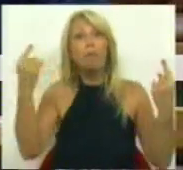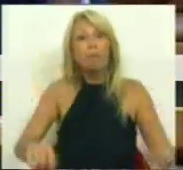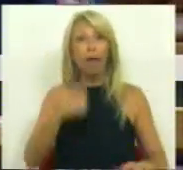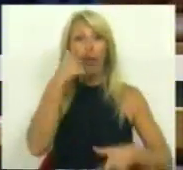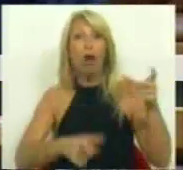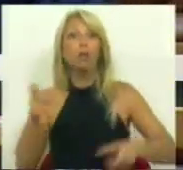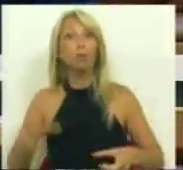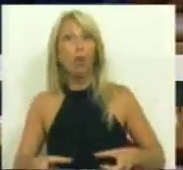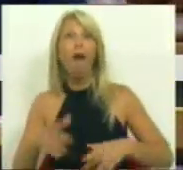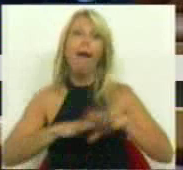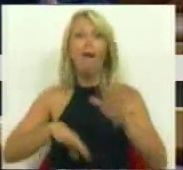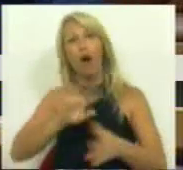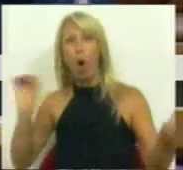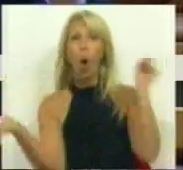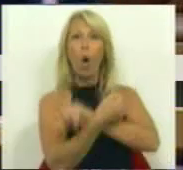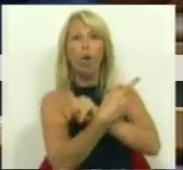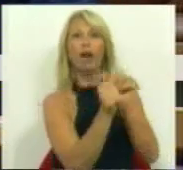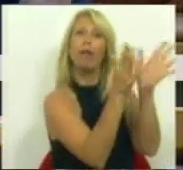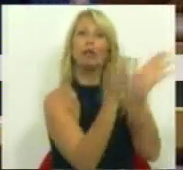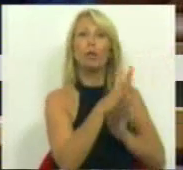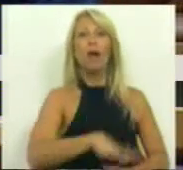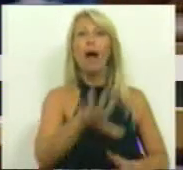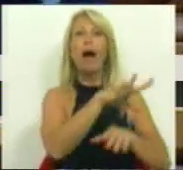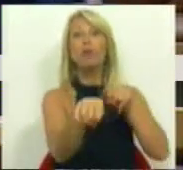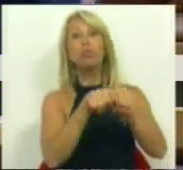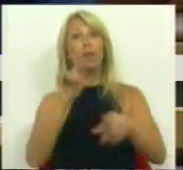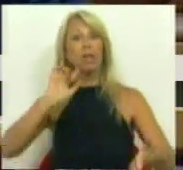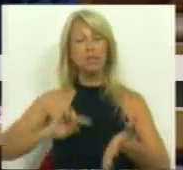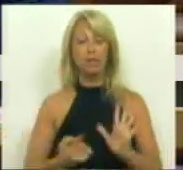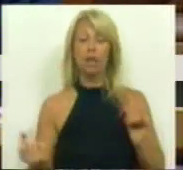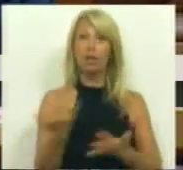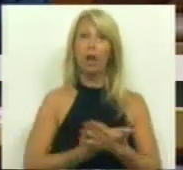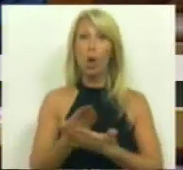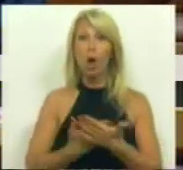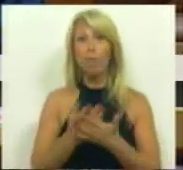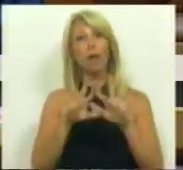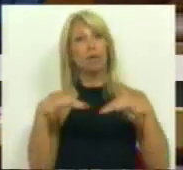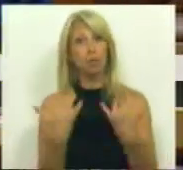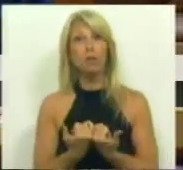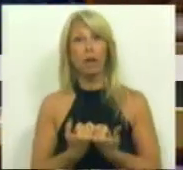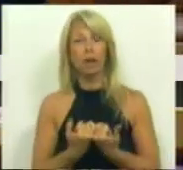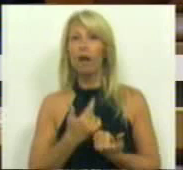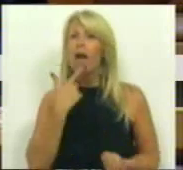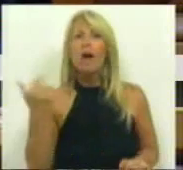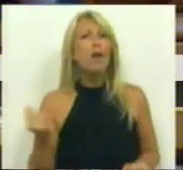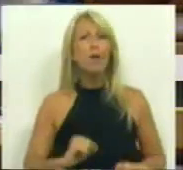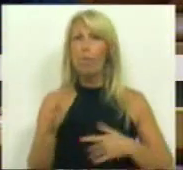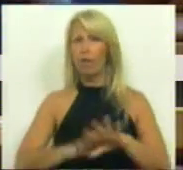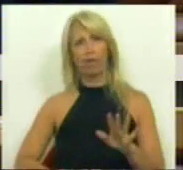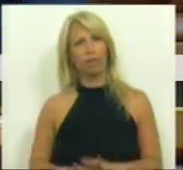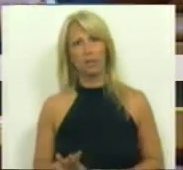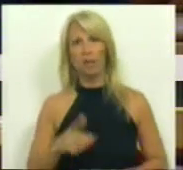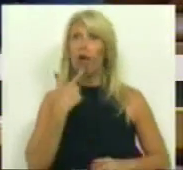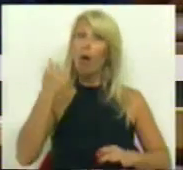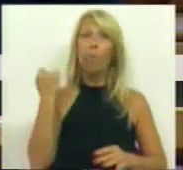o seu oposto em todas as áreas políticas essenciais da economia e da sociedade. Não podem fazê-lo, não